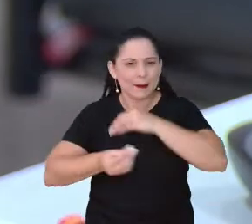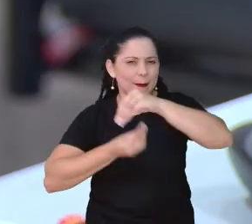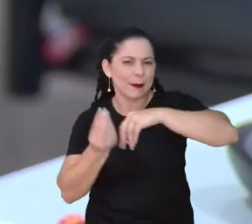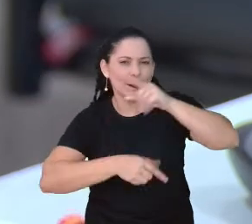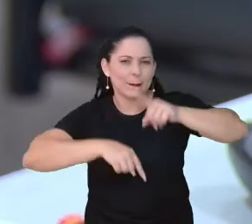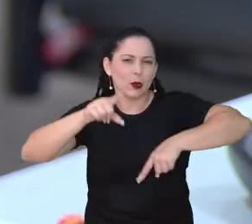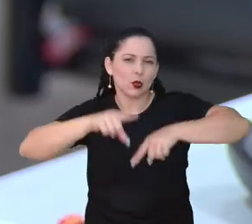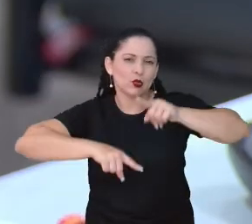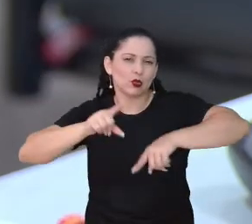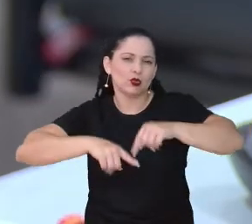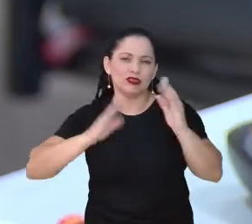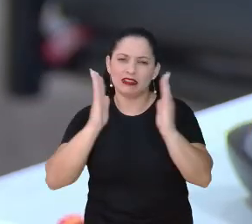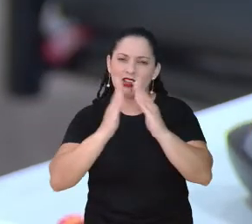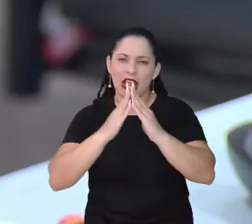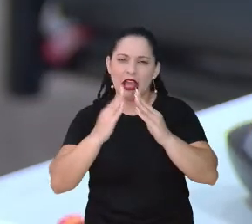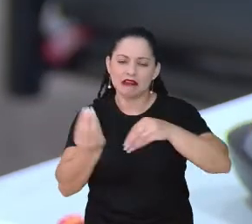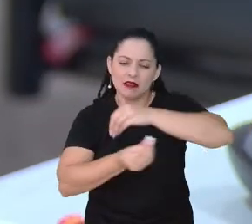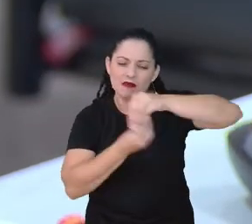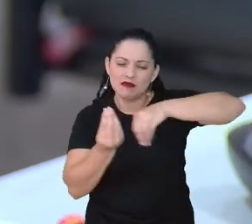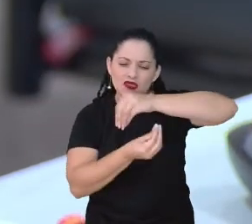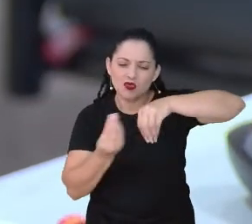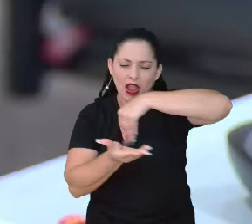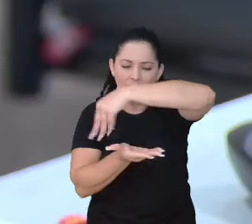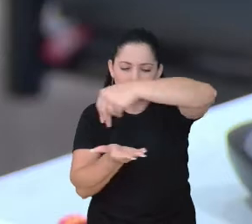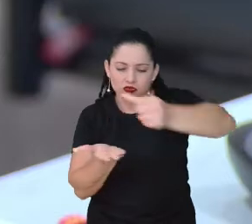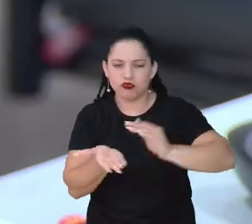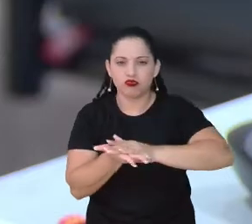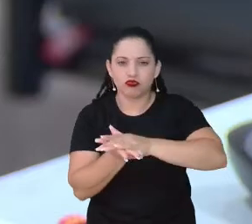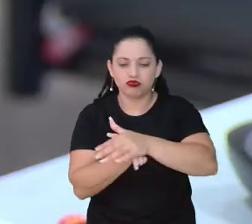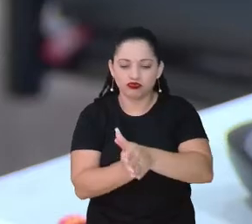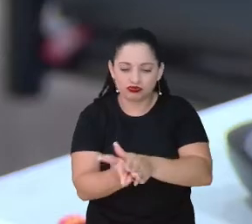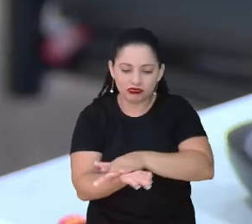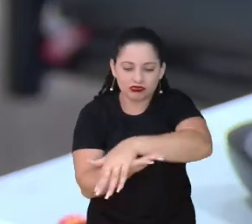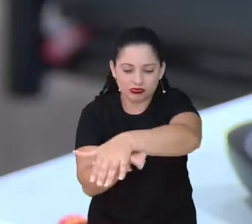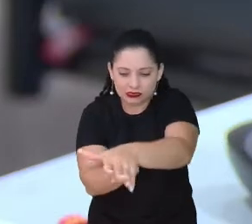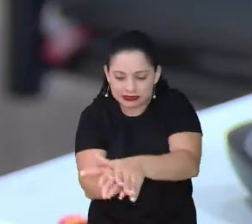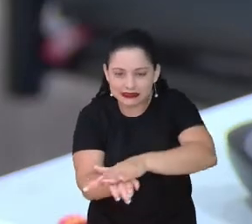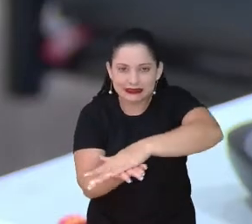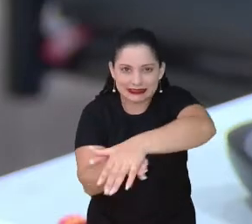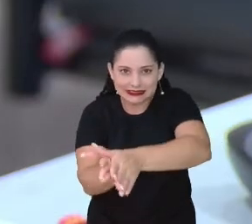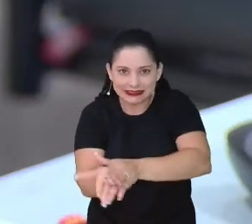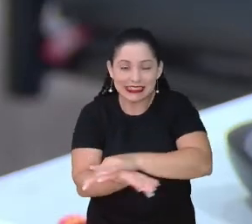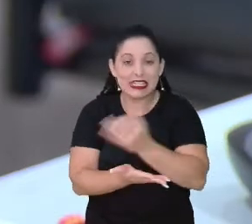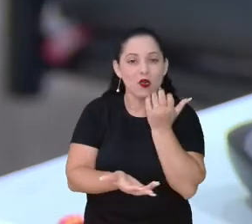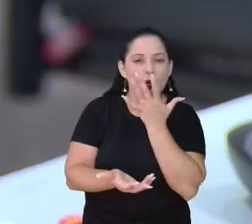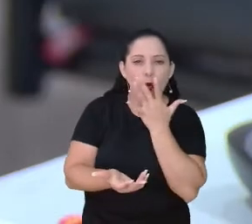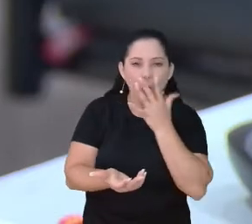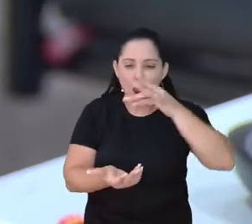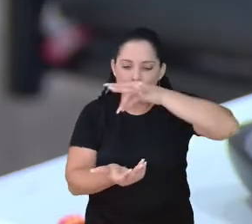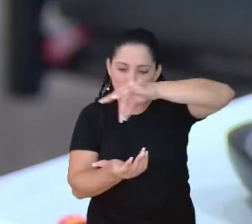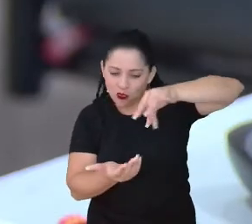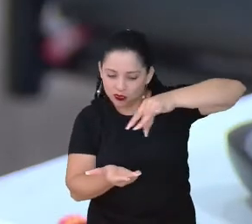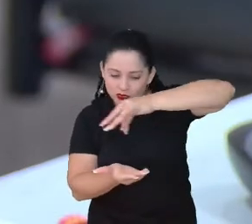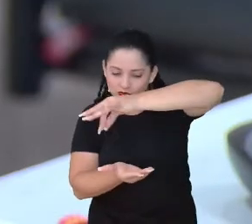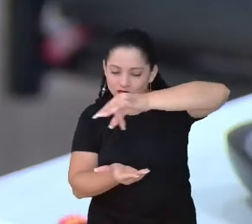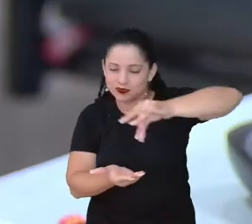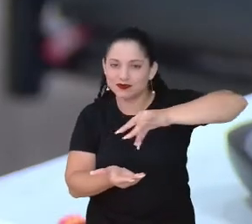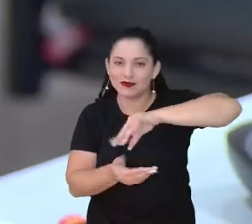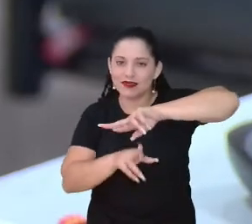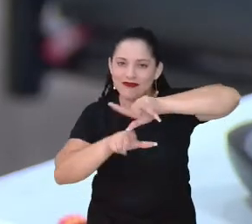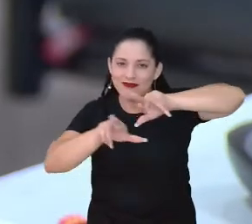trigo, óleo, sal e água, vocês vão ter. E com anilina ou com qualquer corante, vocês vão